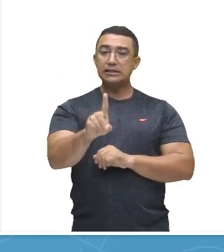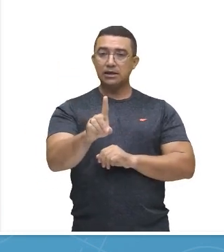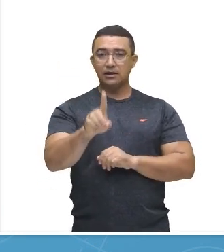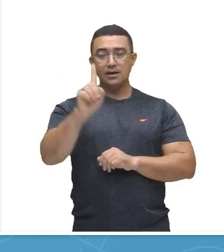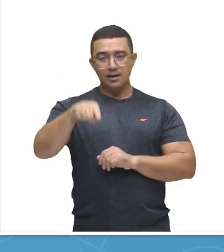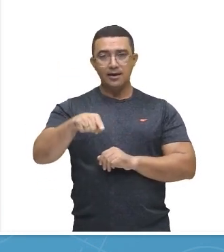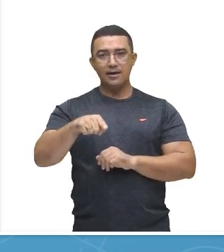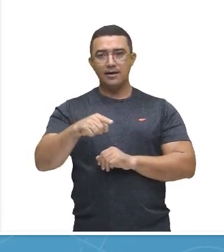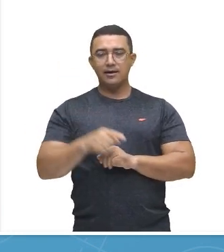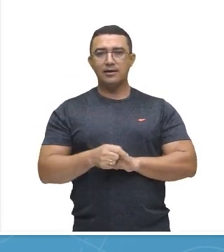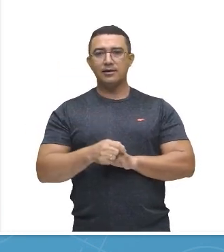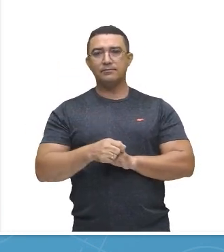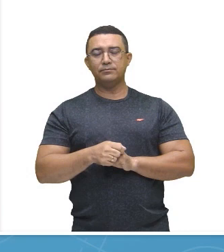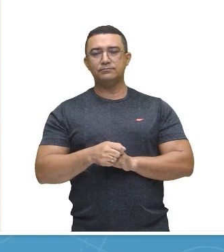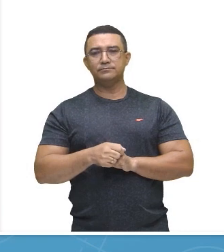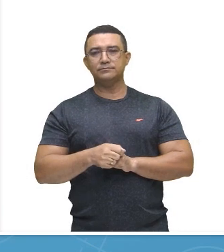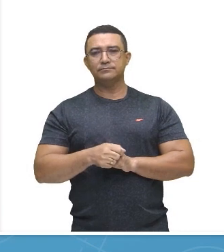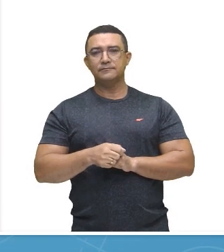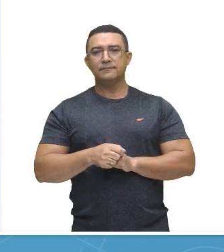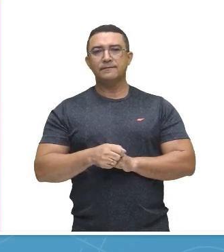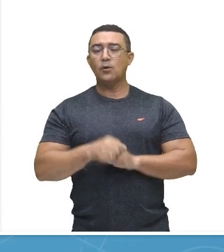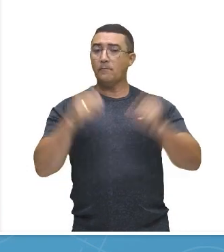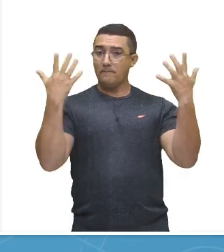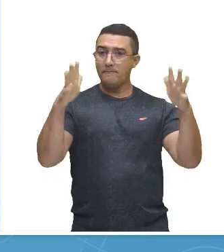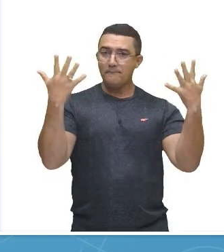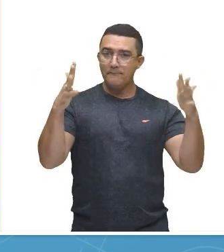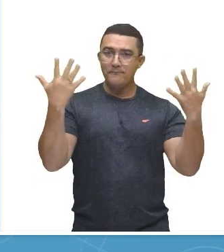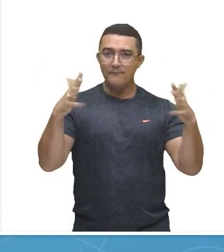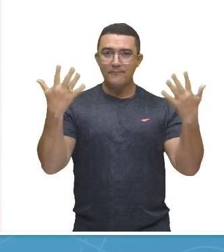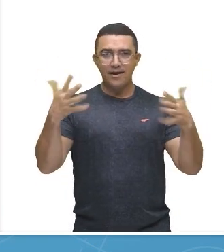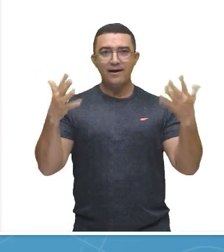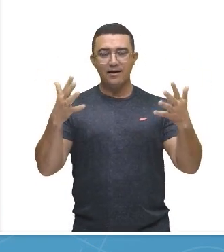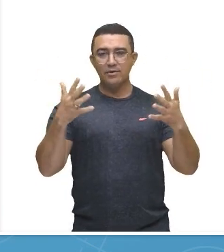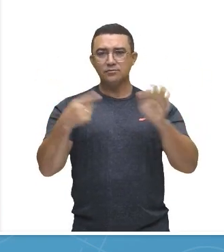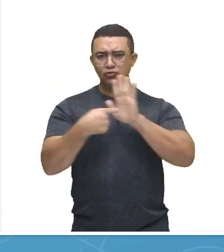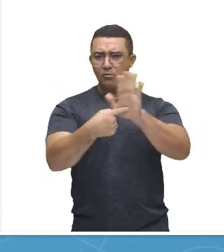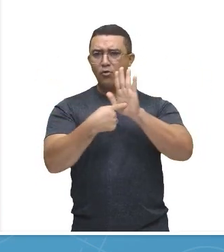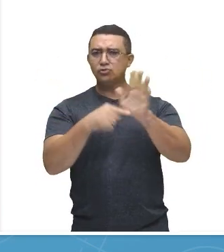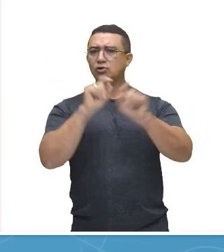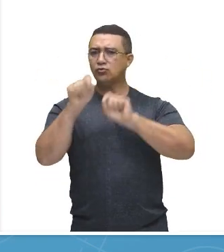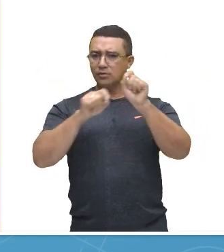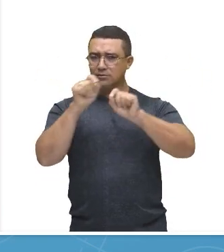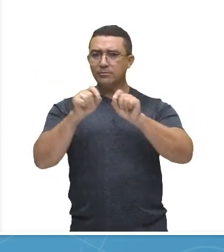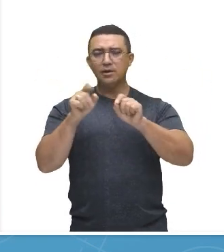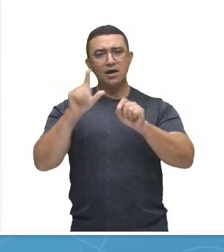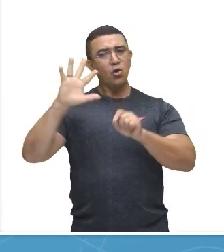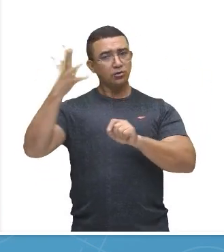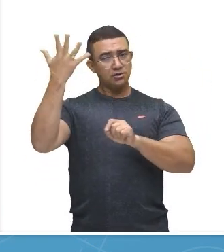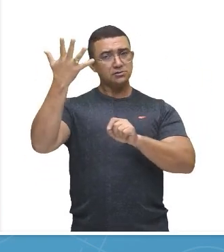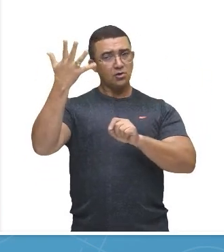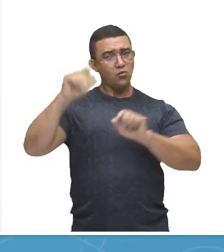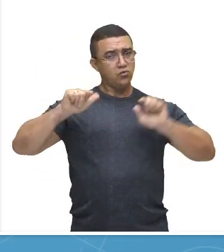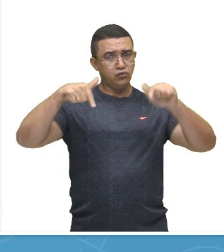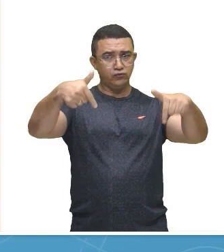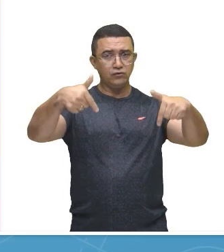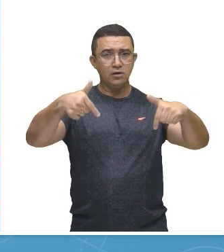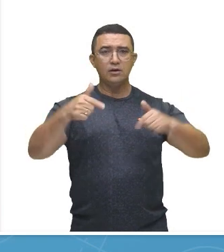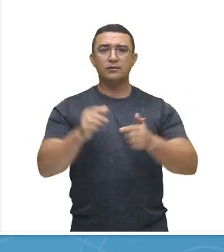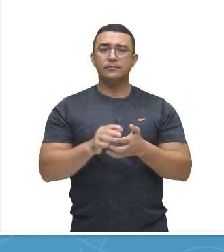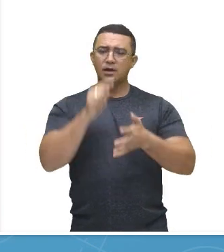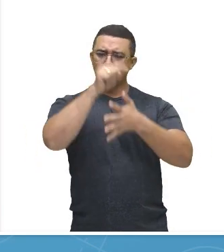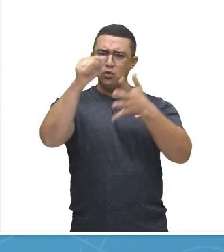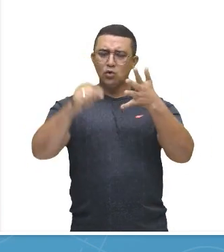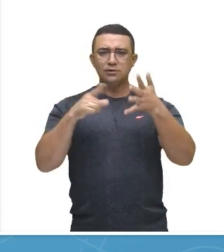B, parabéns, parabéns. Representa a constatação de um fato, a declarativa. E aí, nas outras, nós temos, como eu